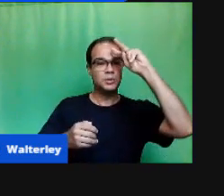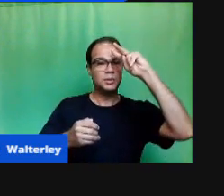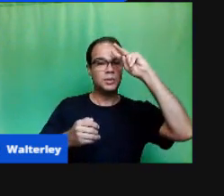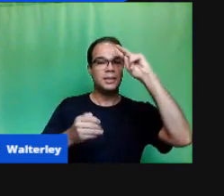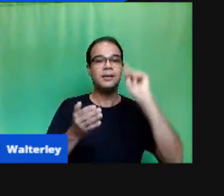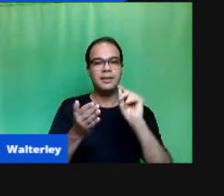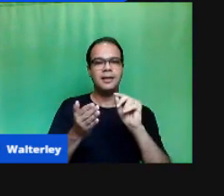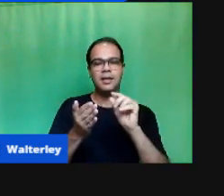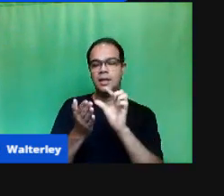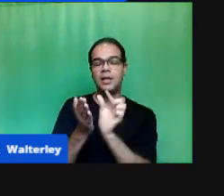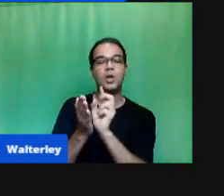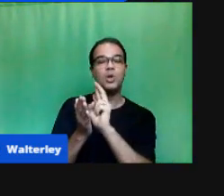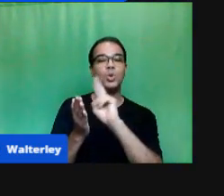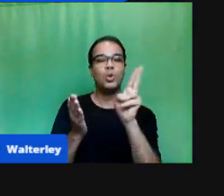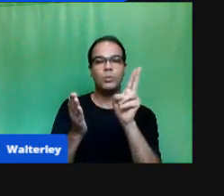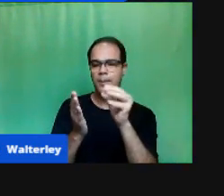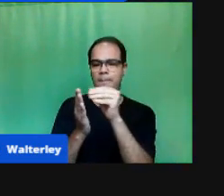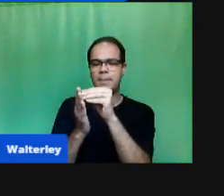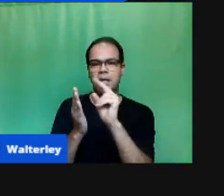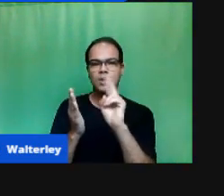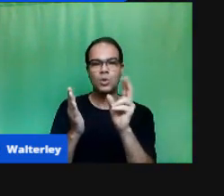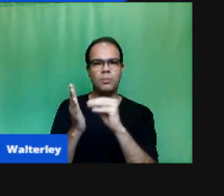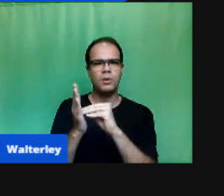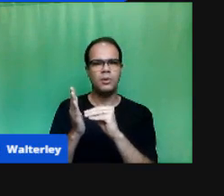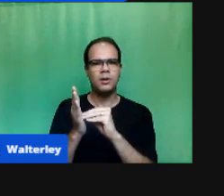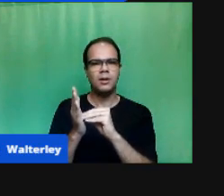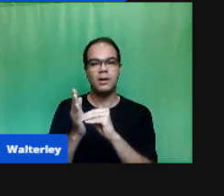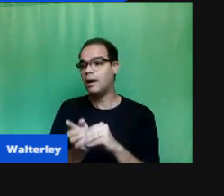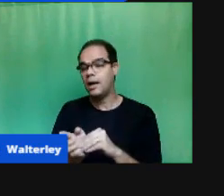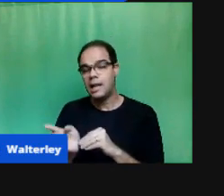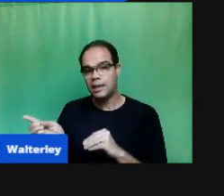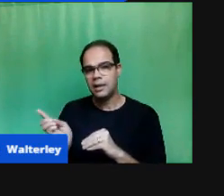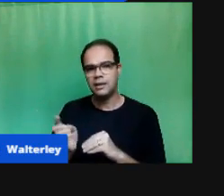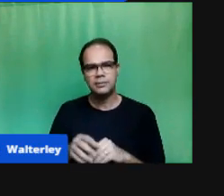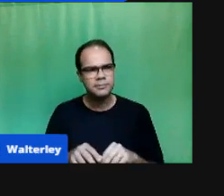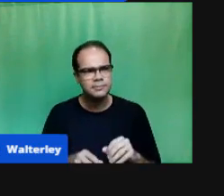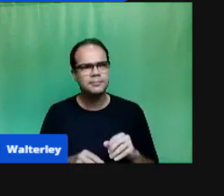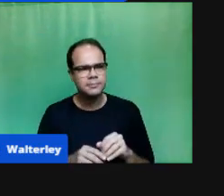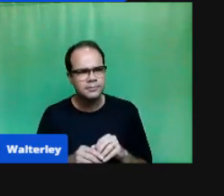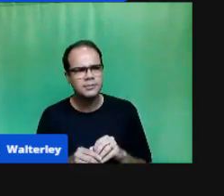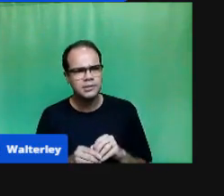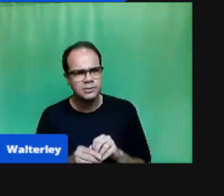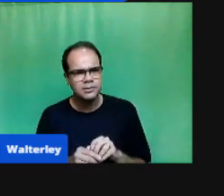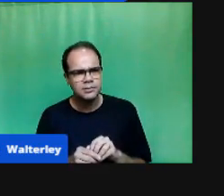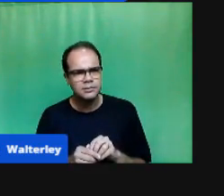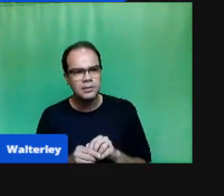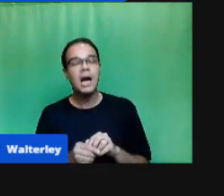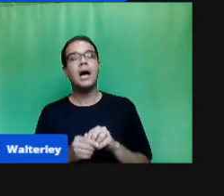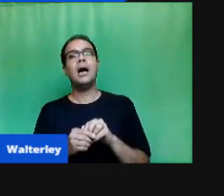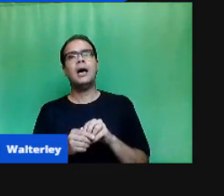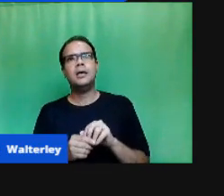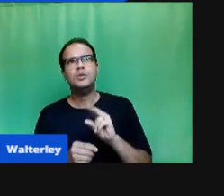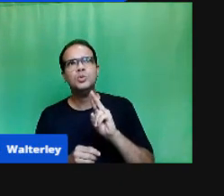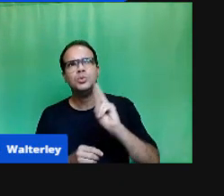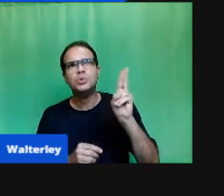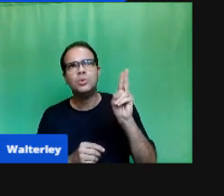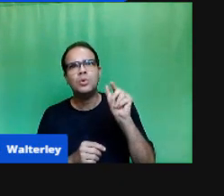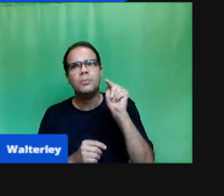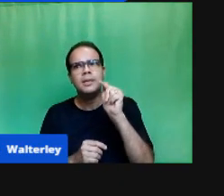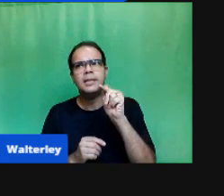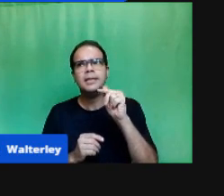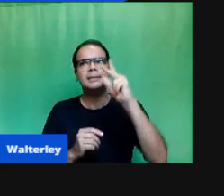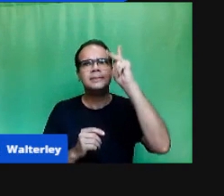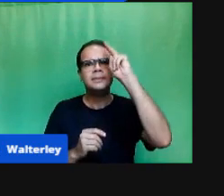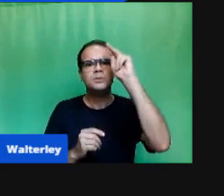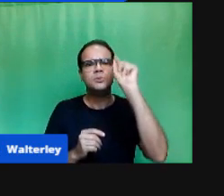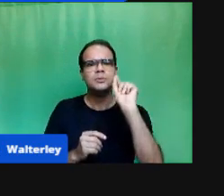trama, né, o aluno, ele ouvindo a história da professora, ele terá muito mais facilidade de estar